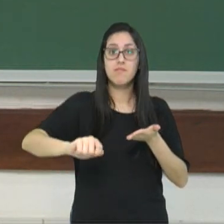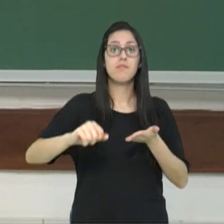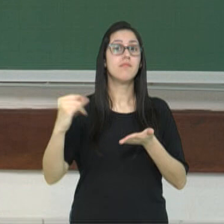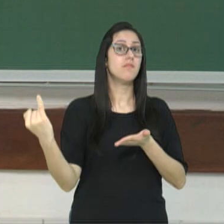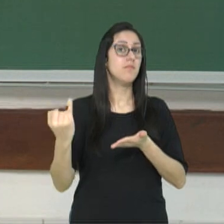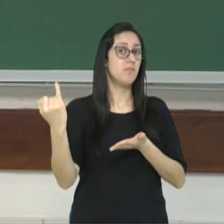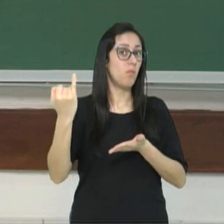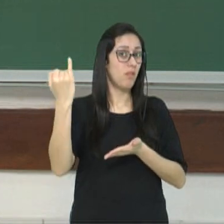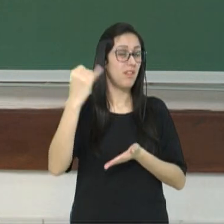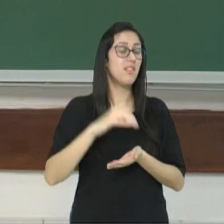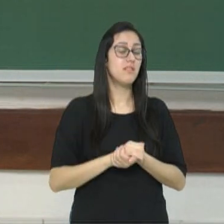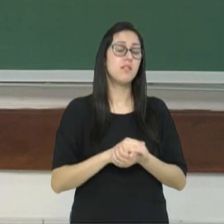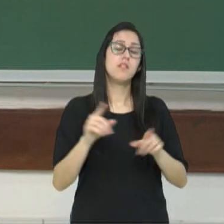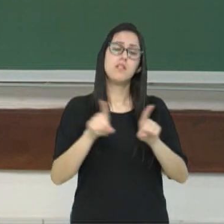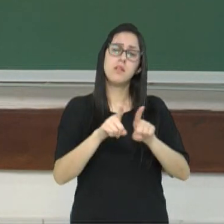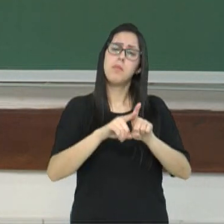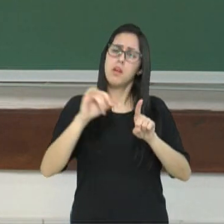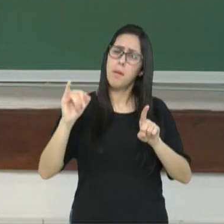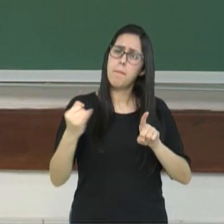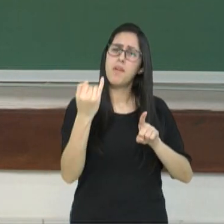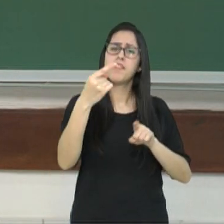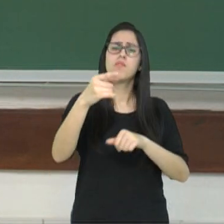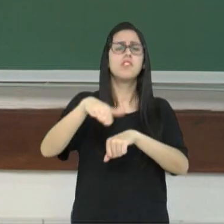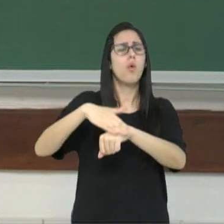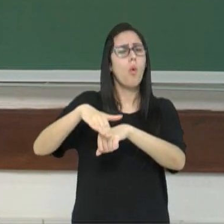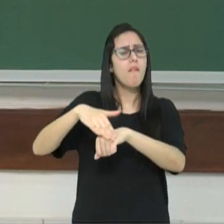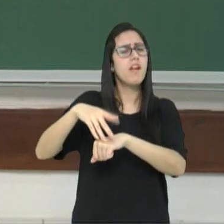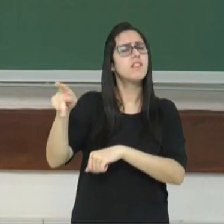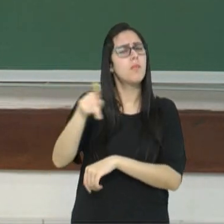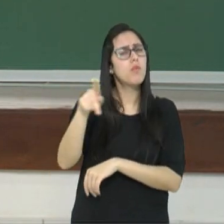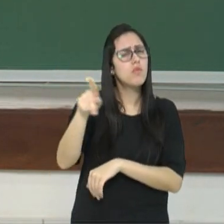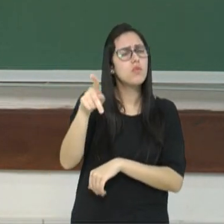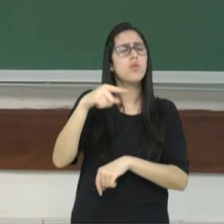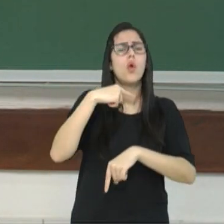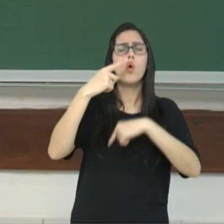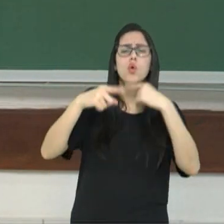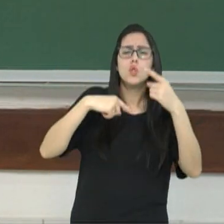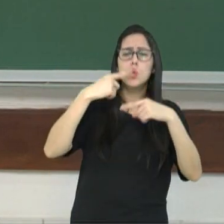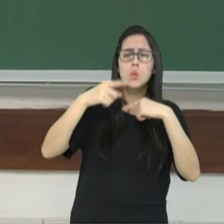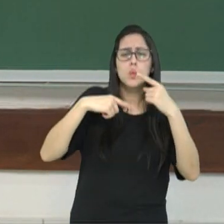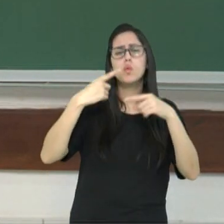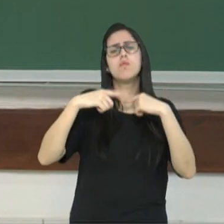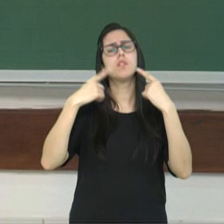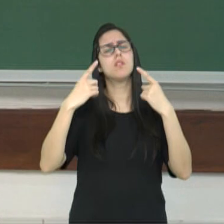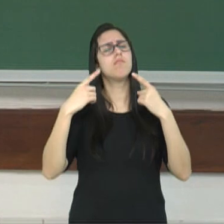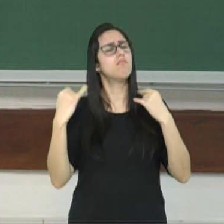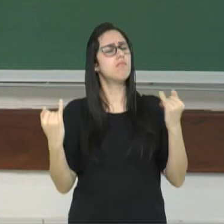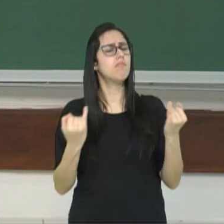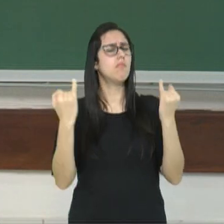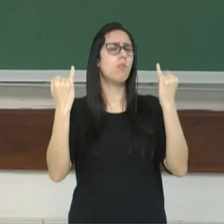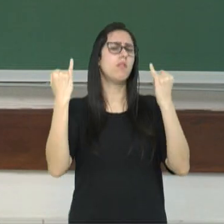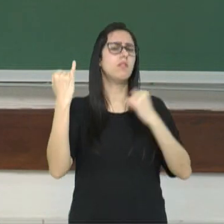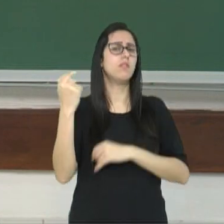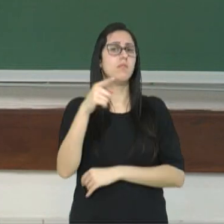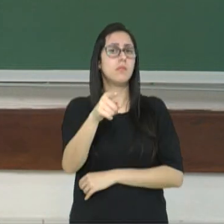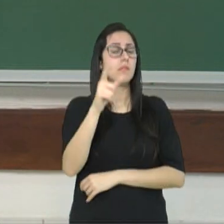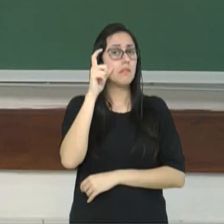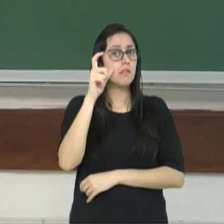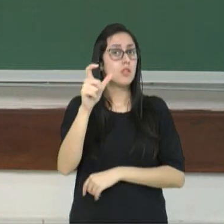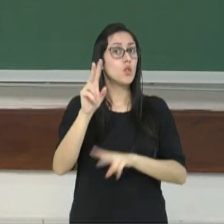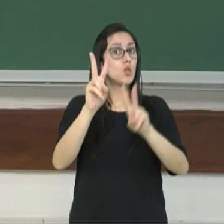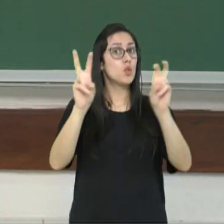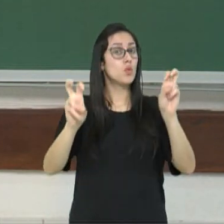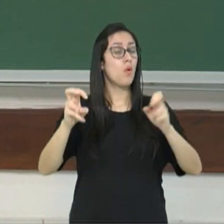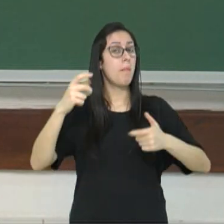as aulas e, é claro, tirar dúvidas, conversar com esse professor sobre qualquer questão que possa vir de ser de seu interesse sobre a Guerra